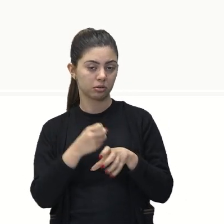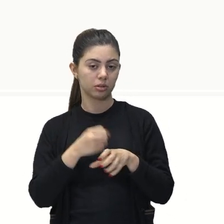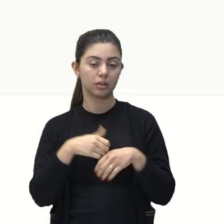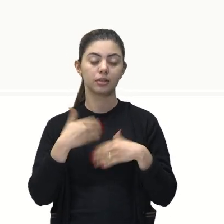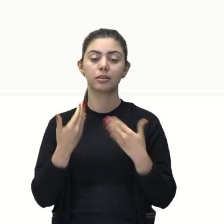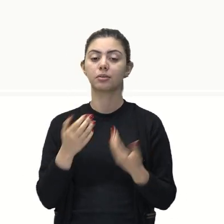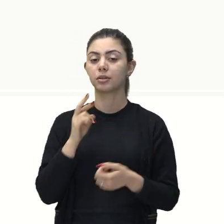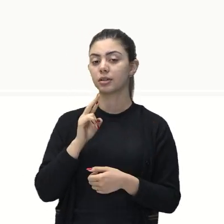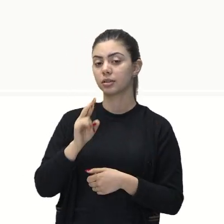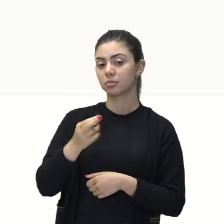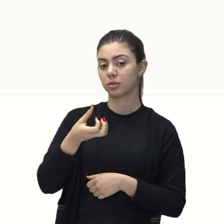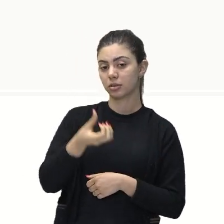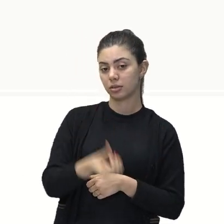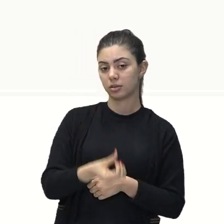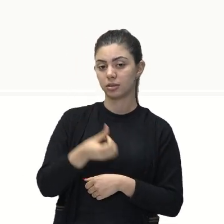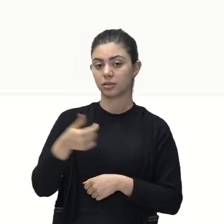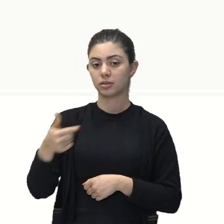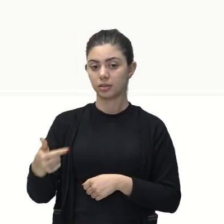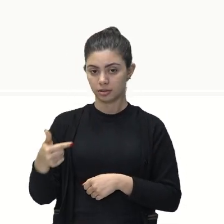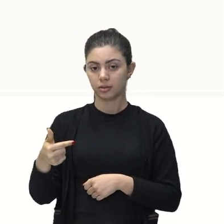é